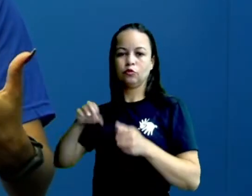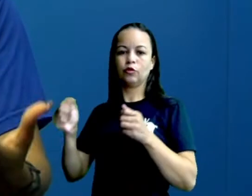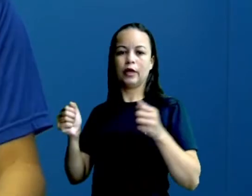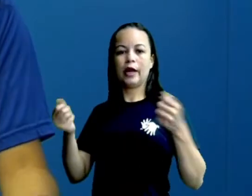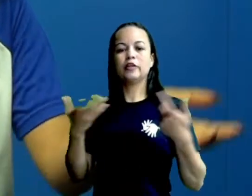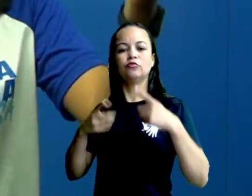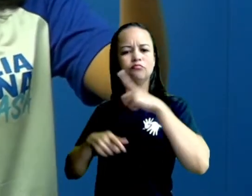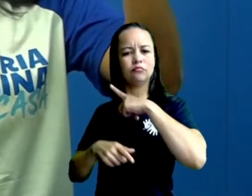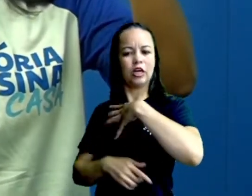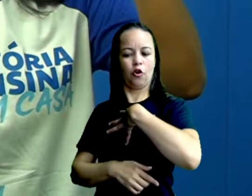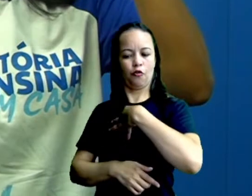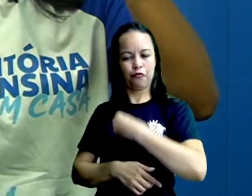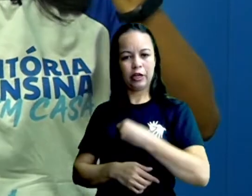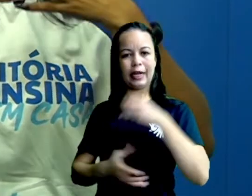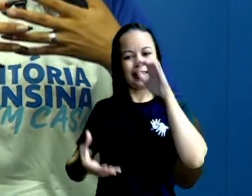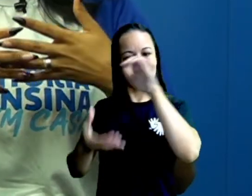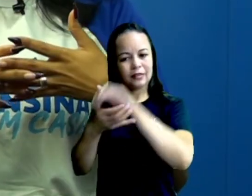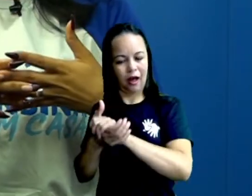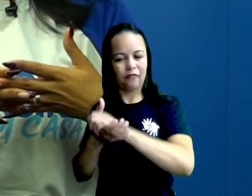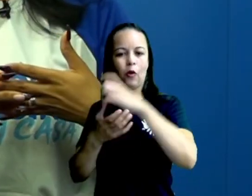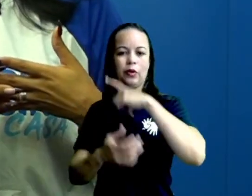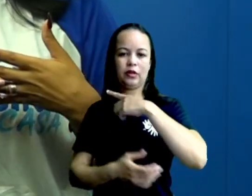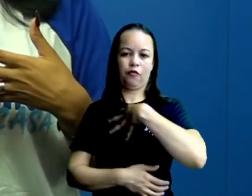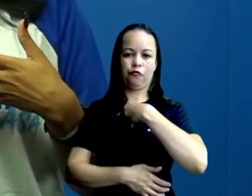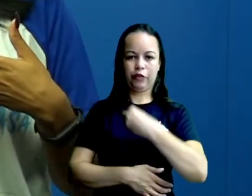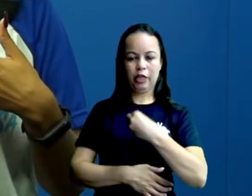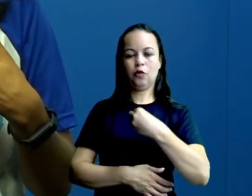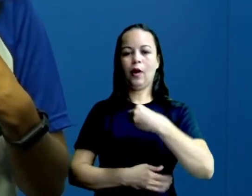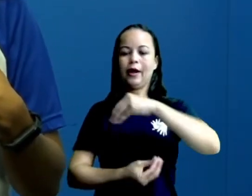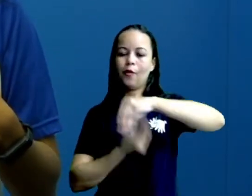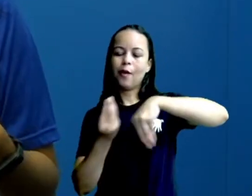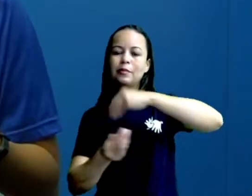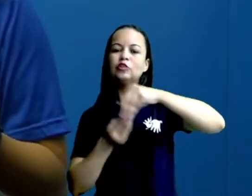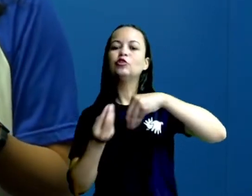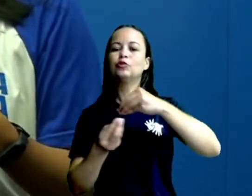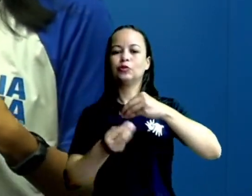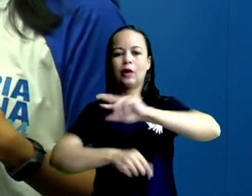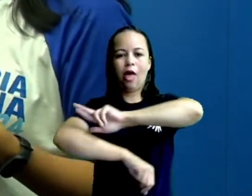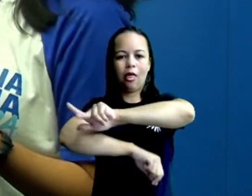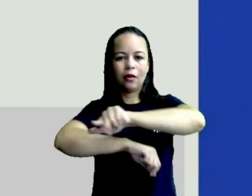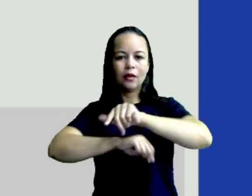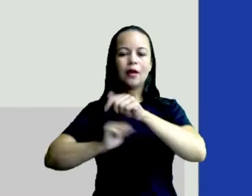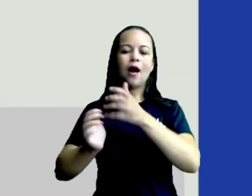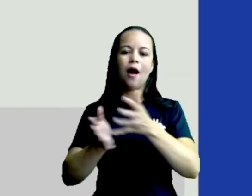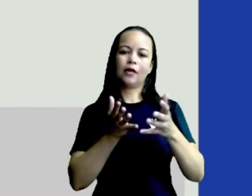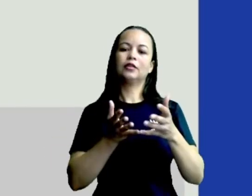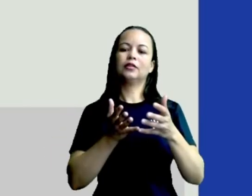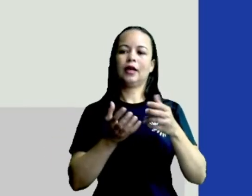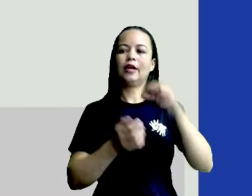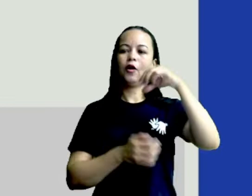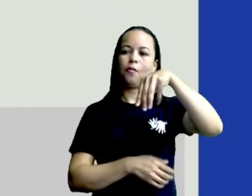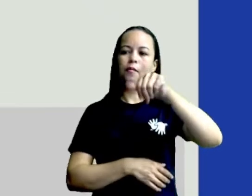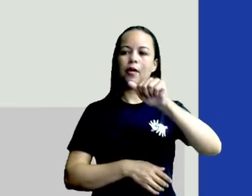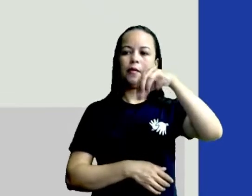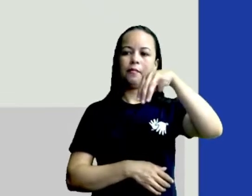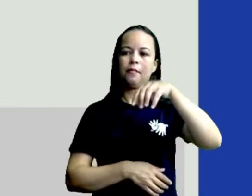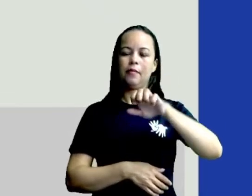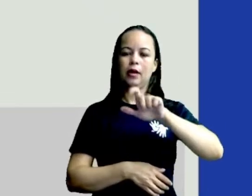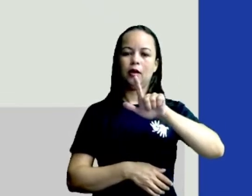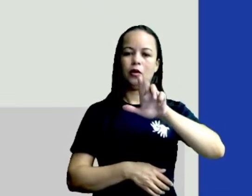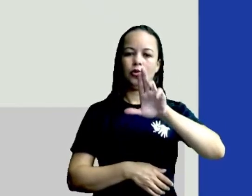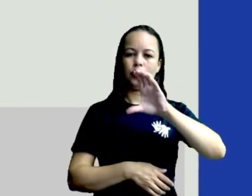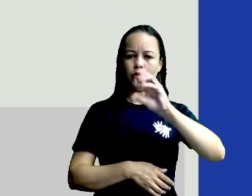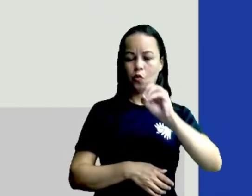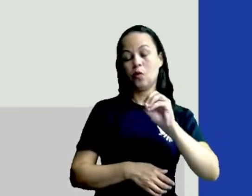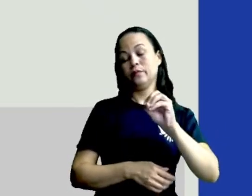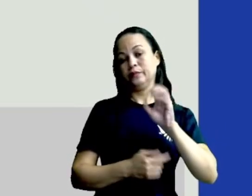de mamelucos por causa da mistura de raças, tá certo? E aí, tá aí, ó, quem eram os bandeirantes, que tá